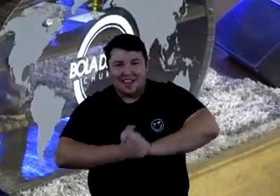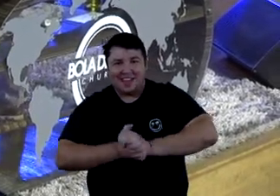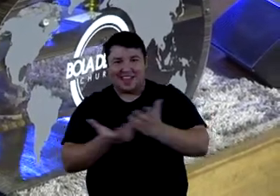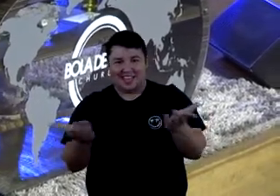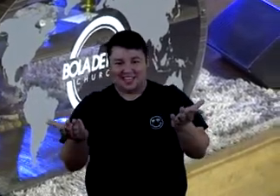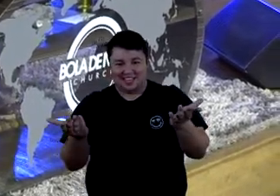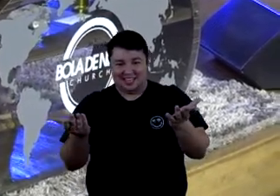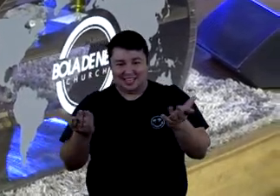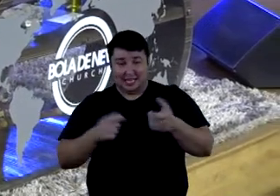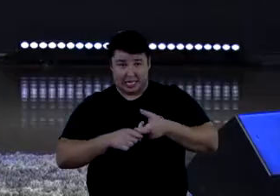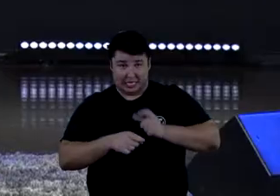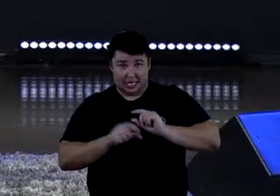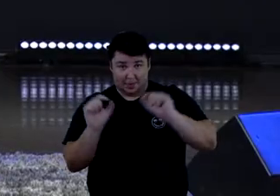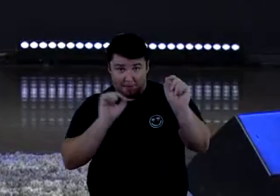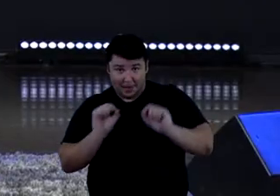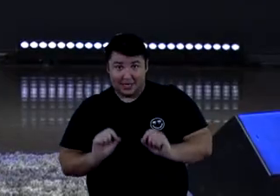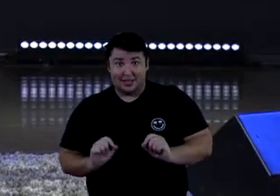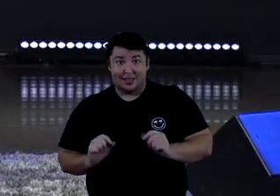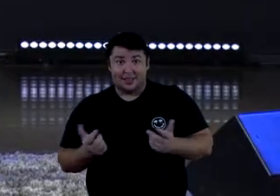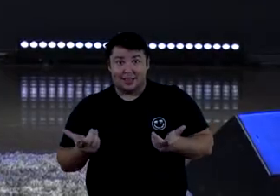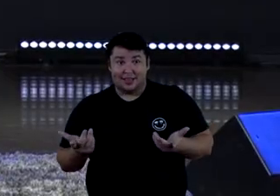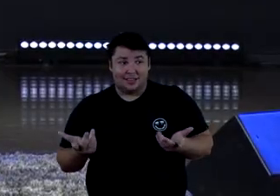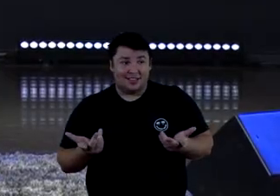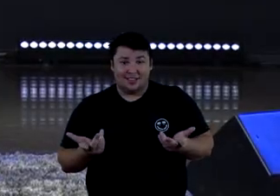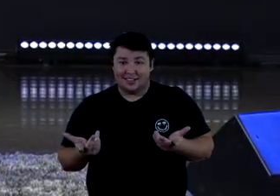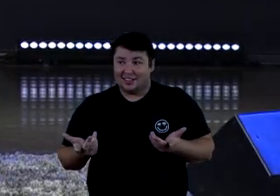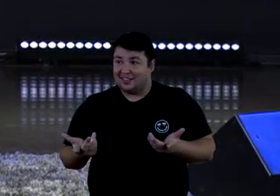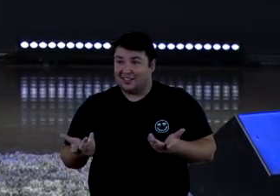Parabéns! E essa caixinha daqui vai para quem?